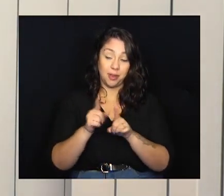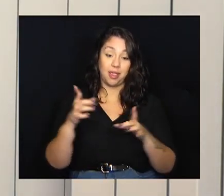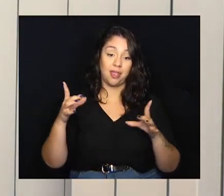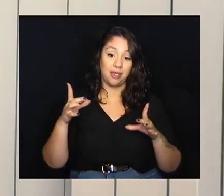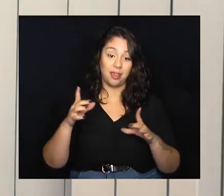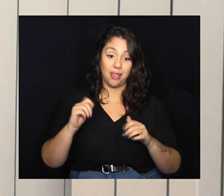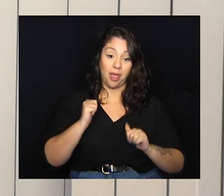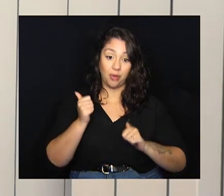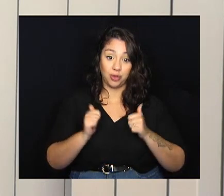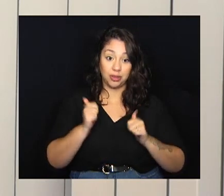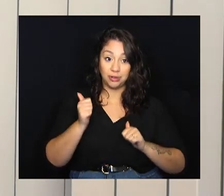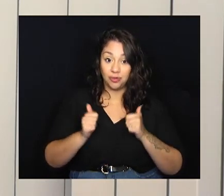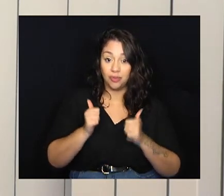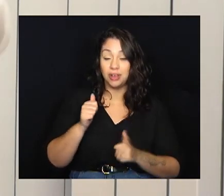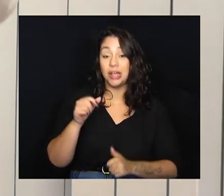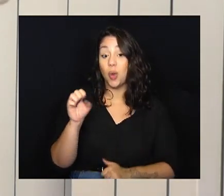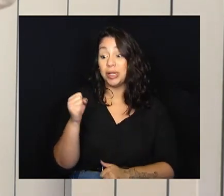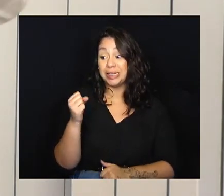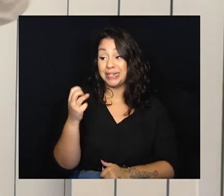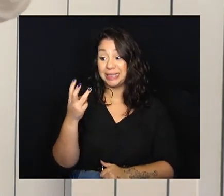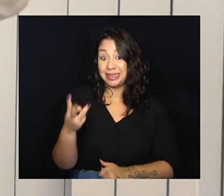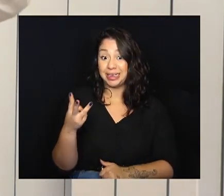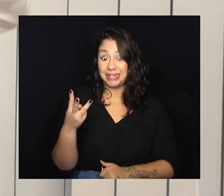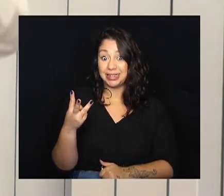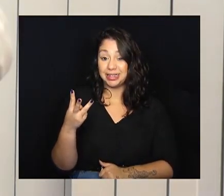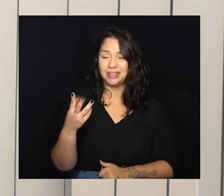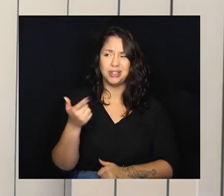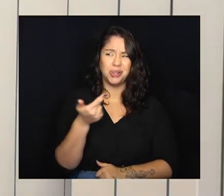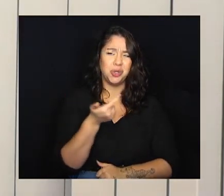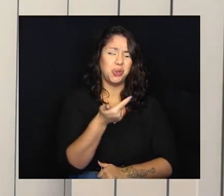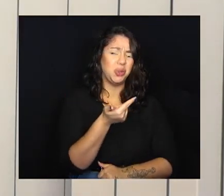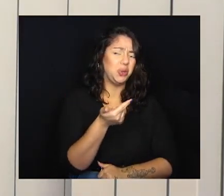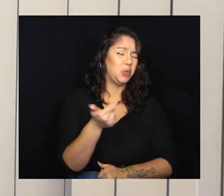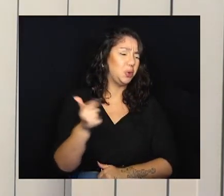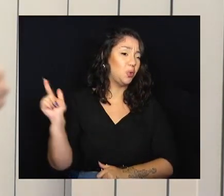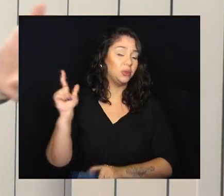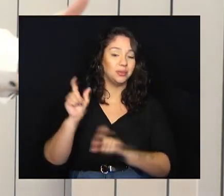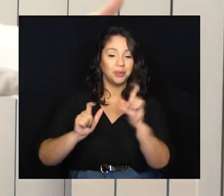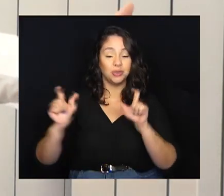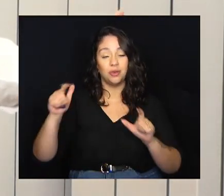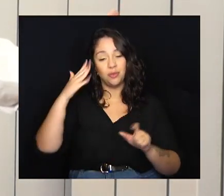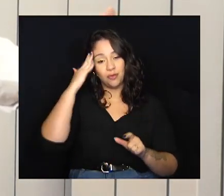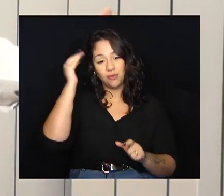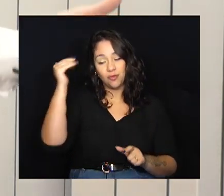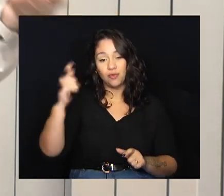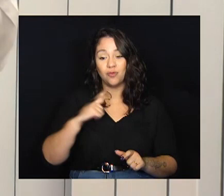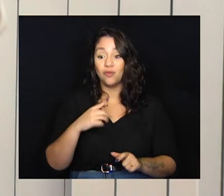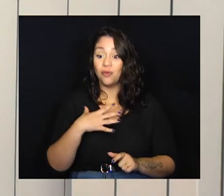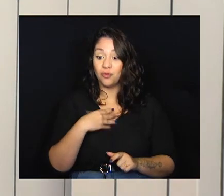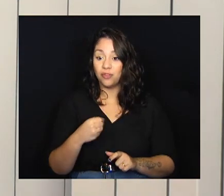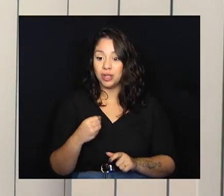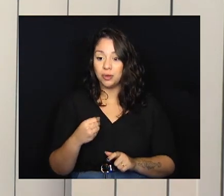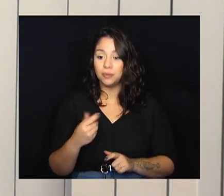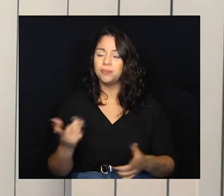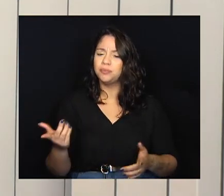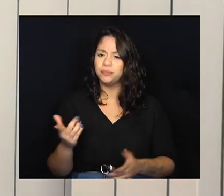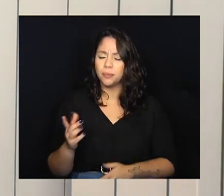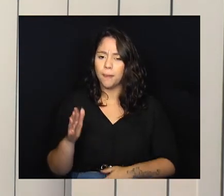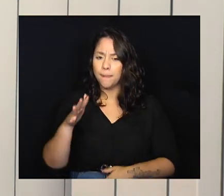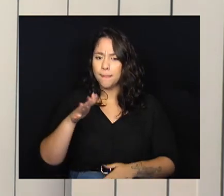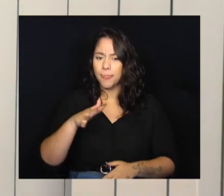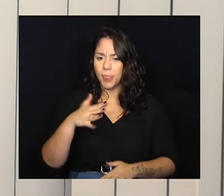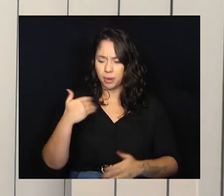aos 83 anos entre outros muitos exemplos então o relógio biológico